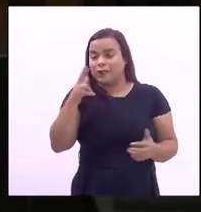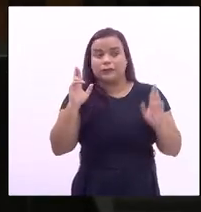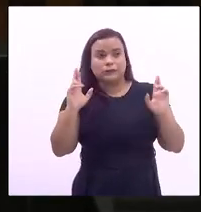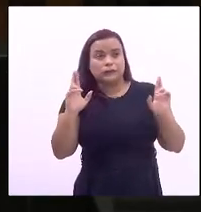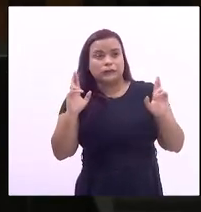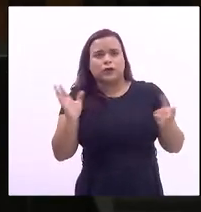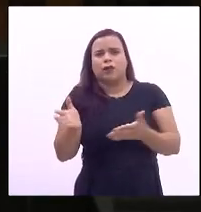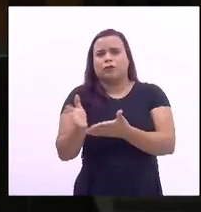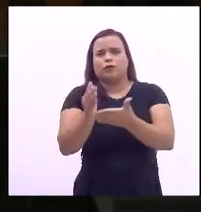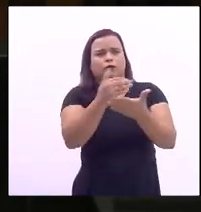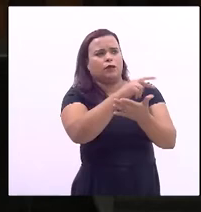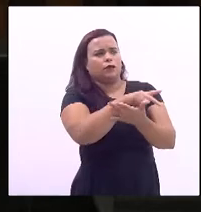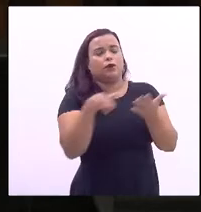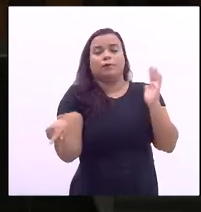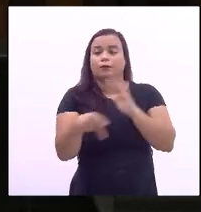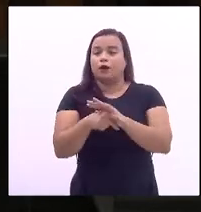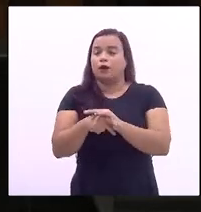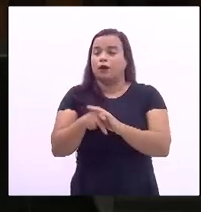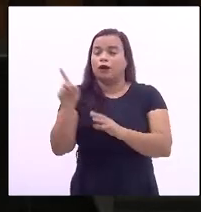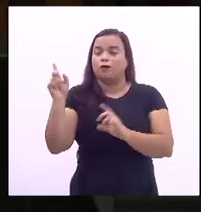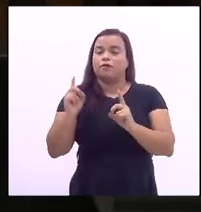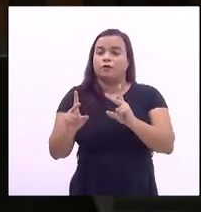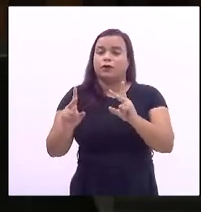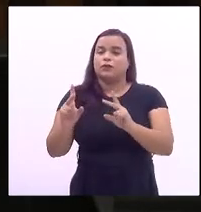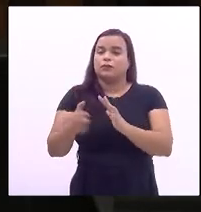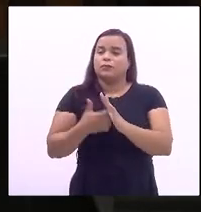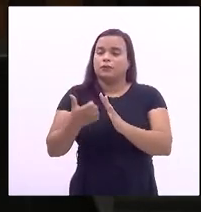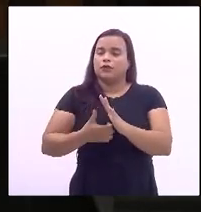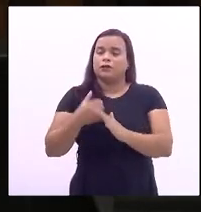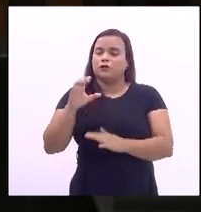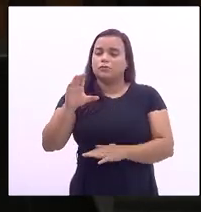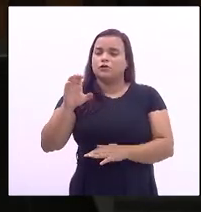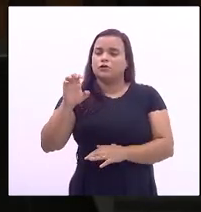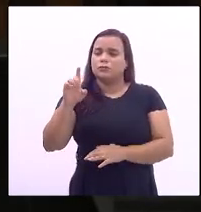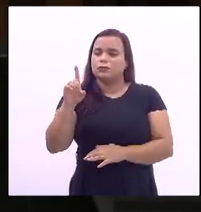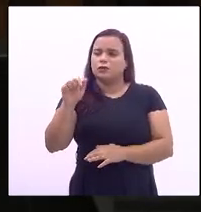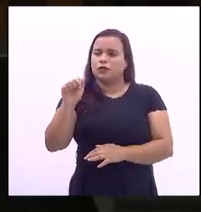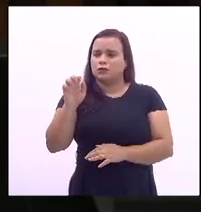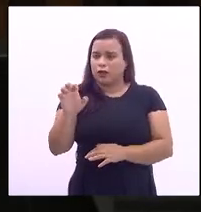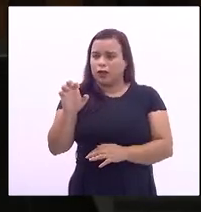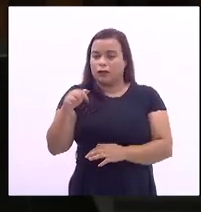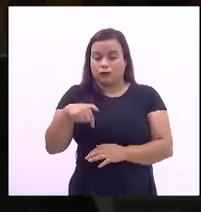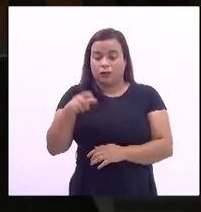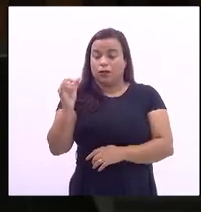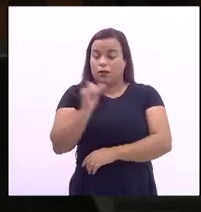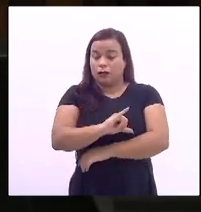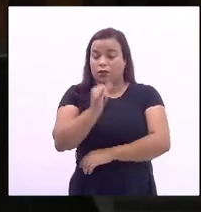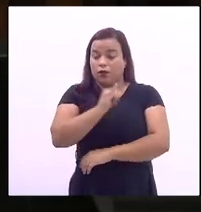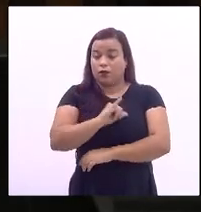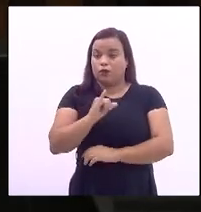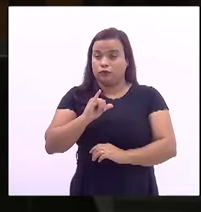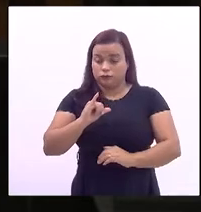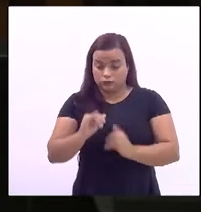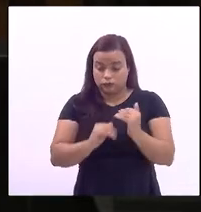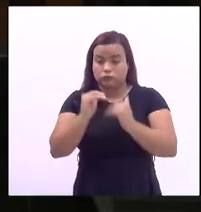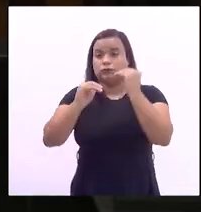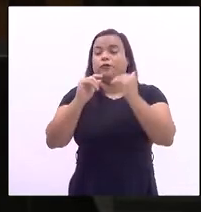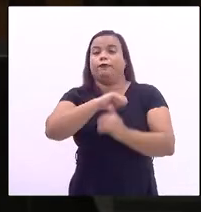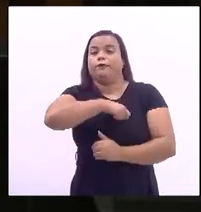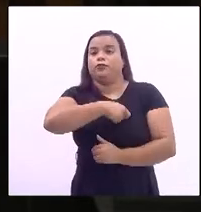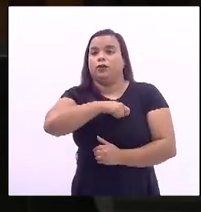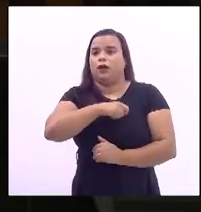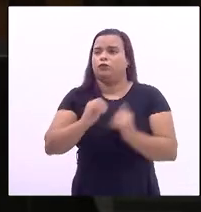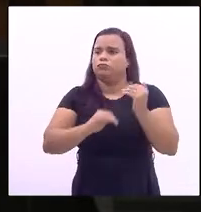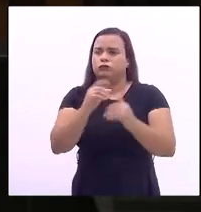oriundas da venda da Cedae temos um estado que tá em regime de recuperação fiscal e que nos próximos